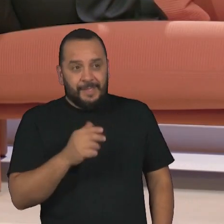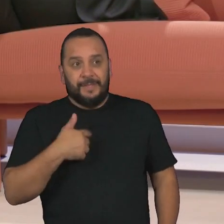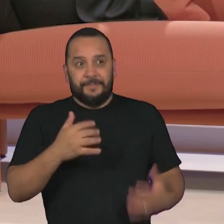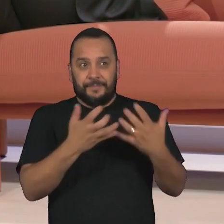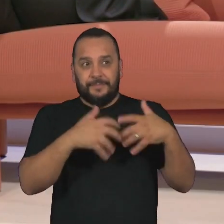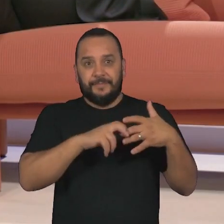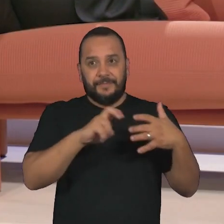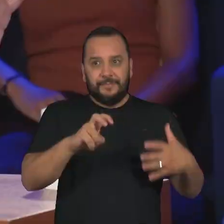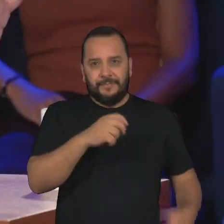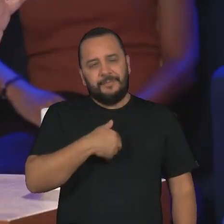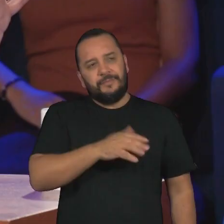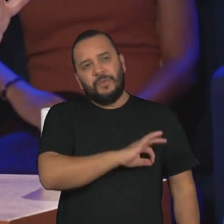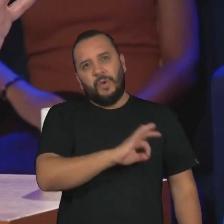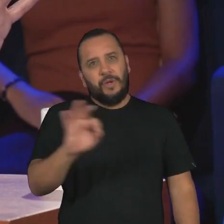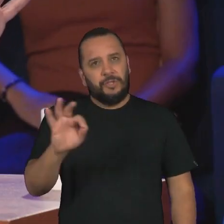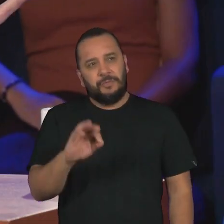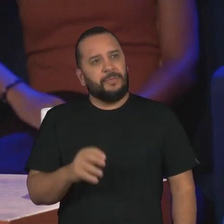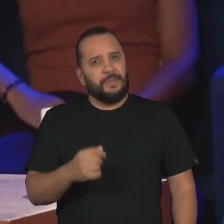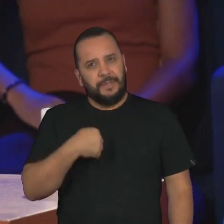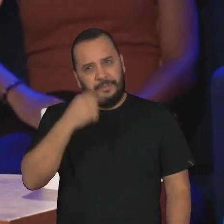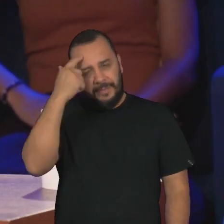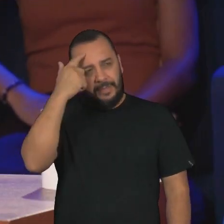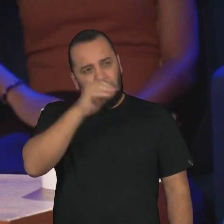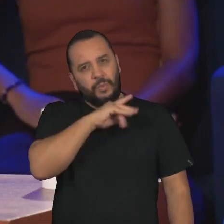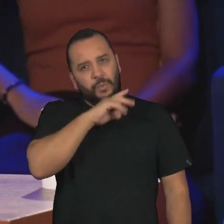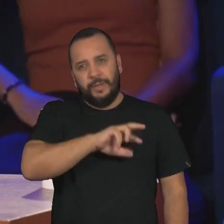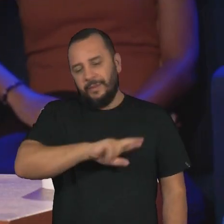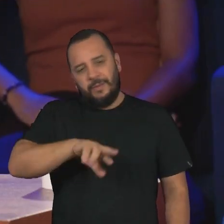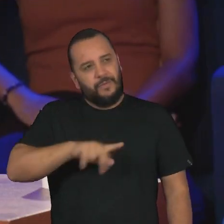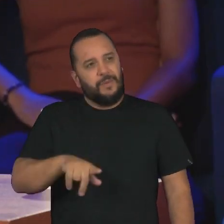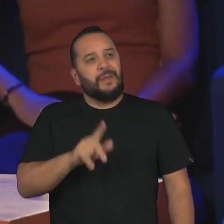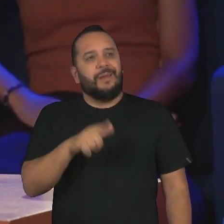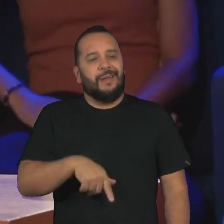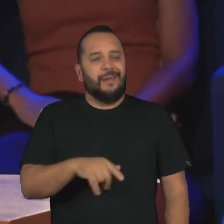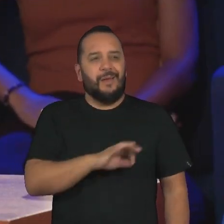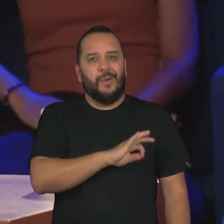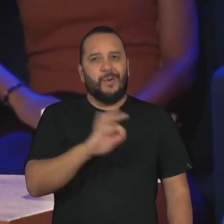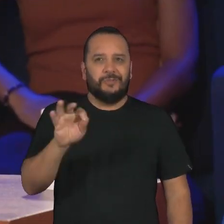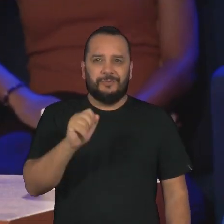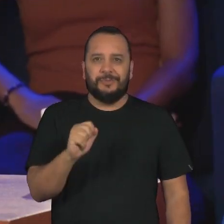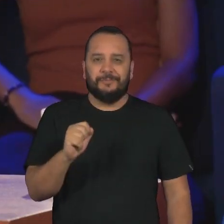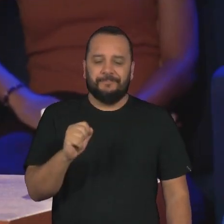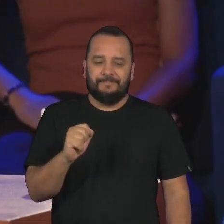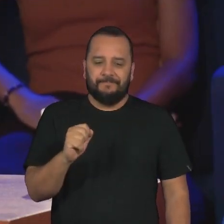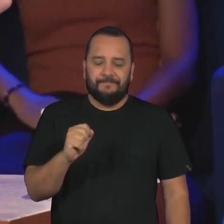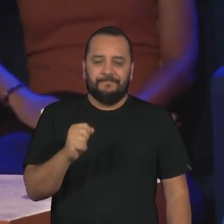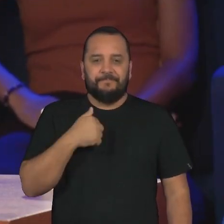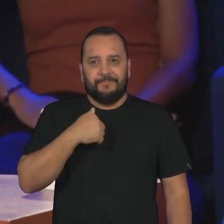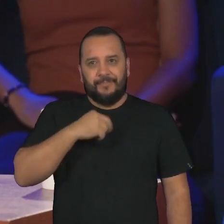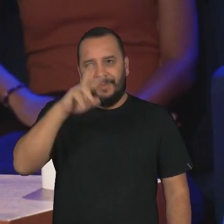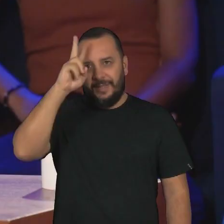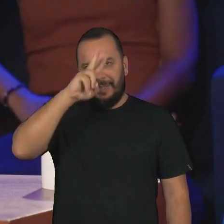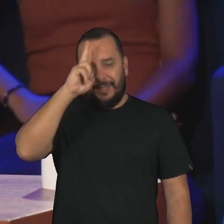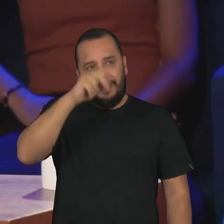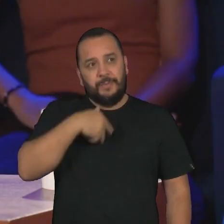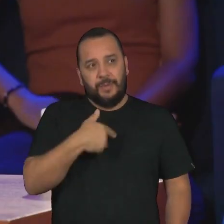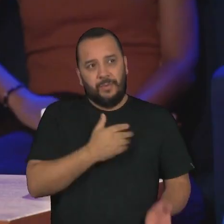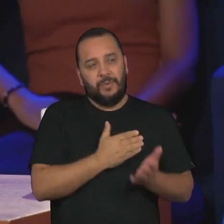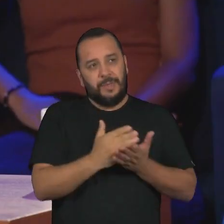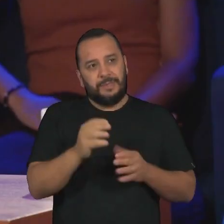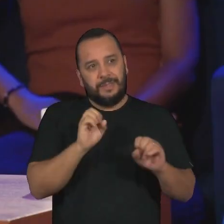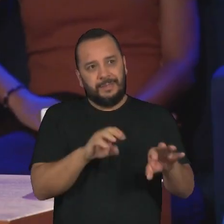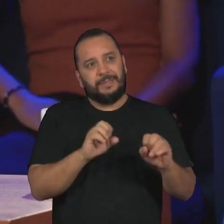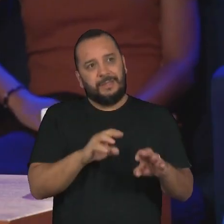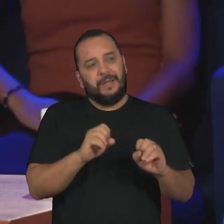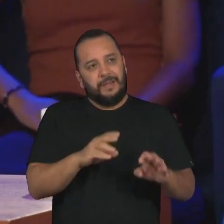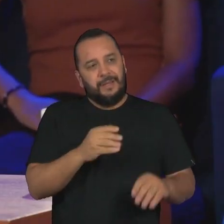eu vejo como uma coisa ótima, não vejo como uma coisa ruim. Pelo contrário, eu acho que é um outro assistente. Eu me lembro que quando eu comecei a dar aula no Estado, eu era